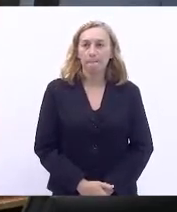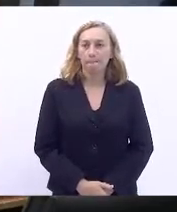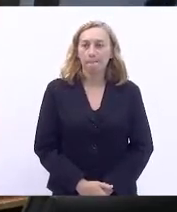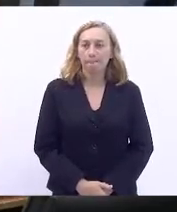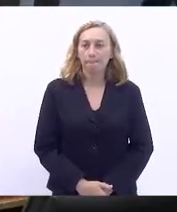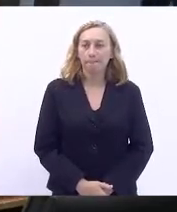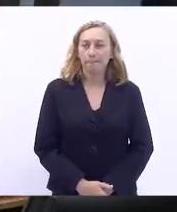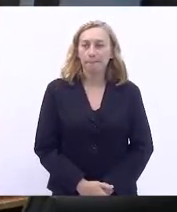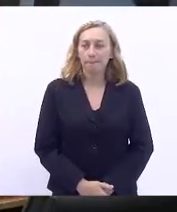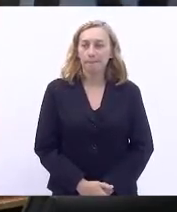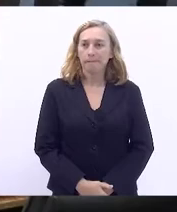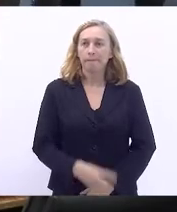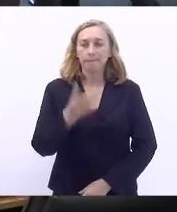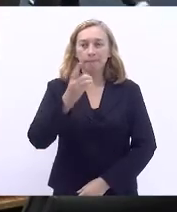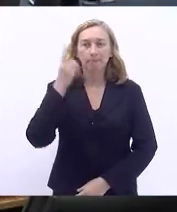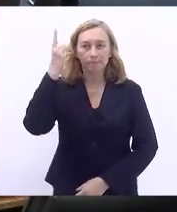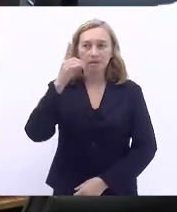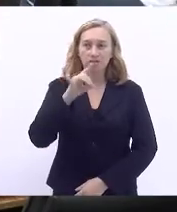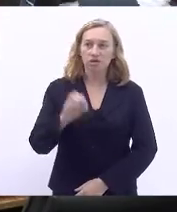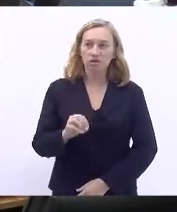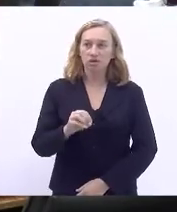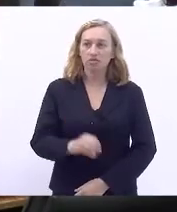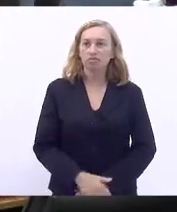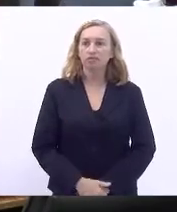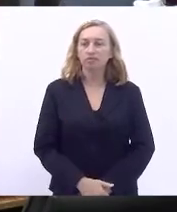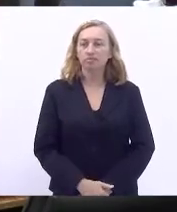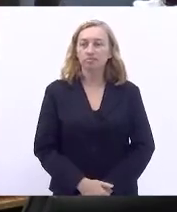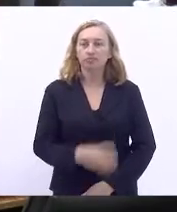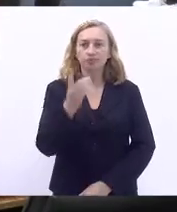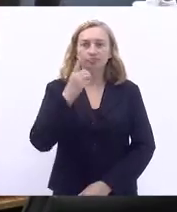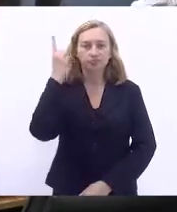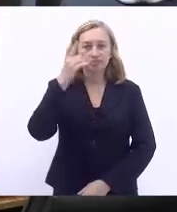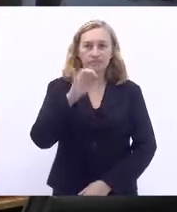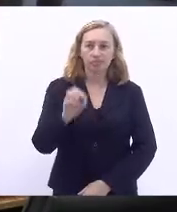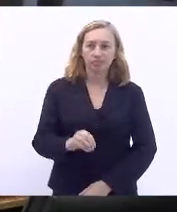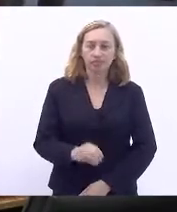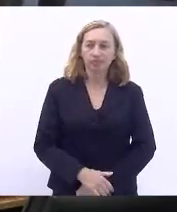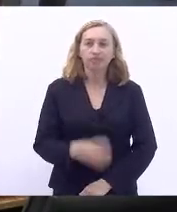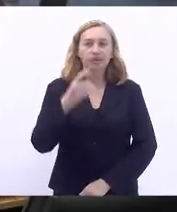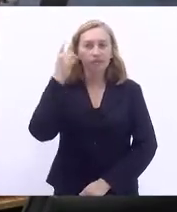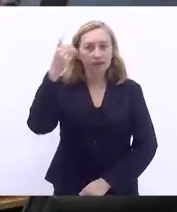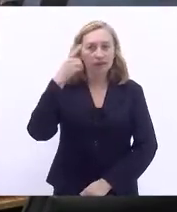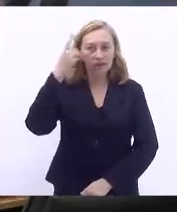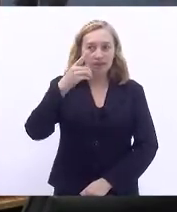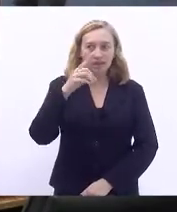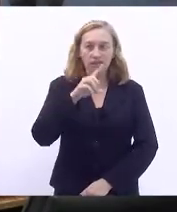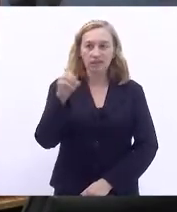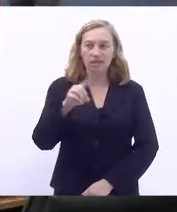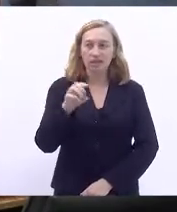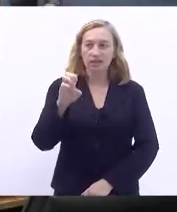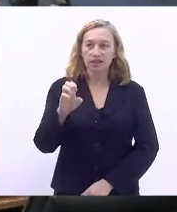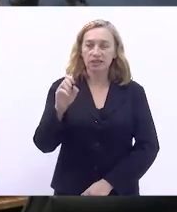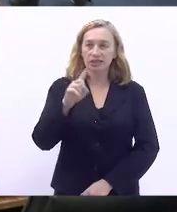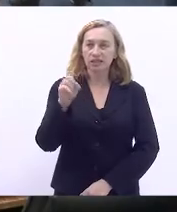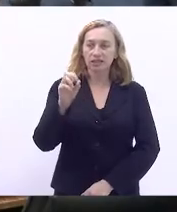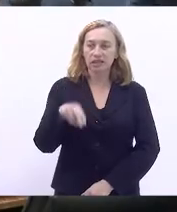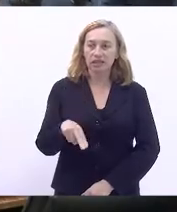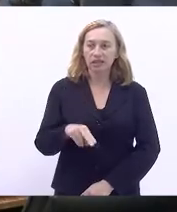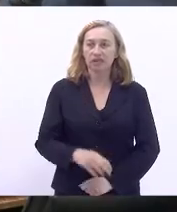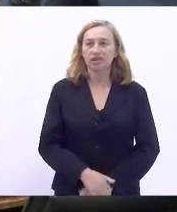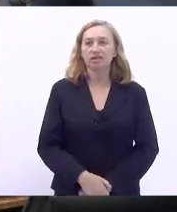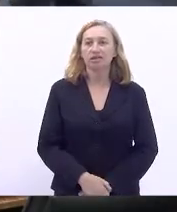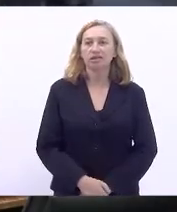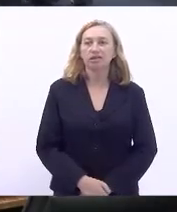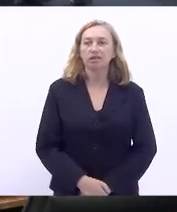Deputado Chico Machado, deputado Dionísio Lins. Deputado Dionísio Lins, deputada Zeidan. Deputada